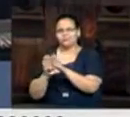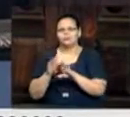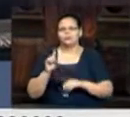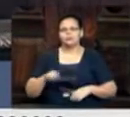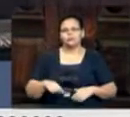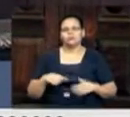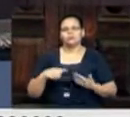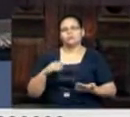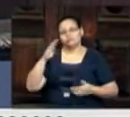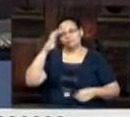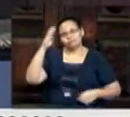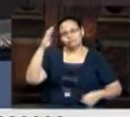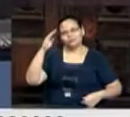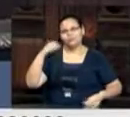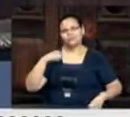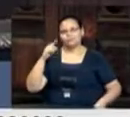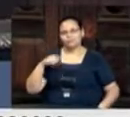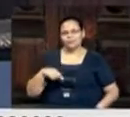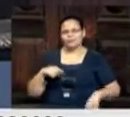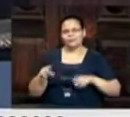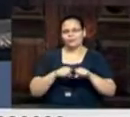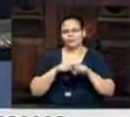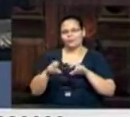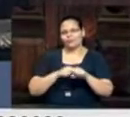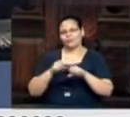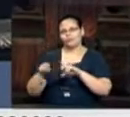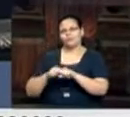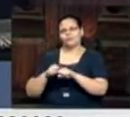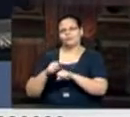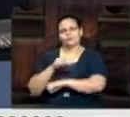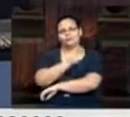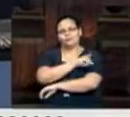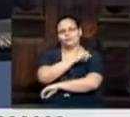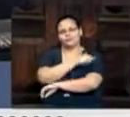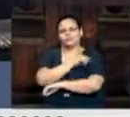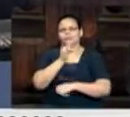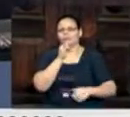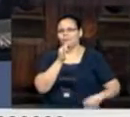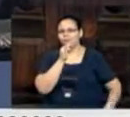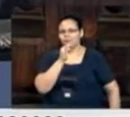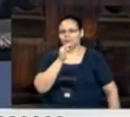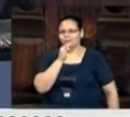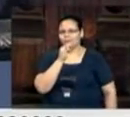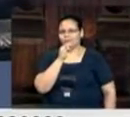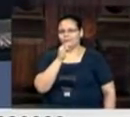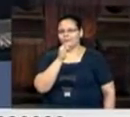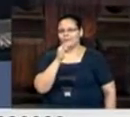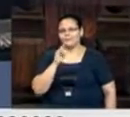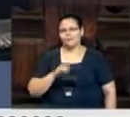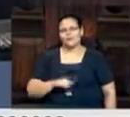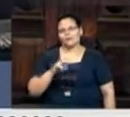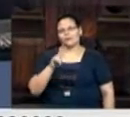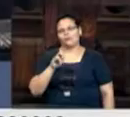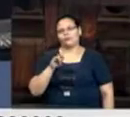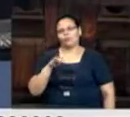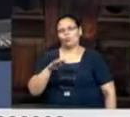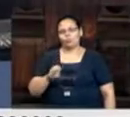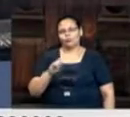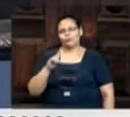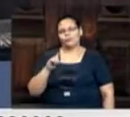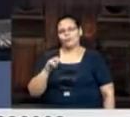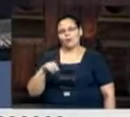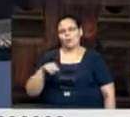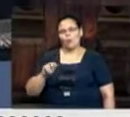emblemáticas no campo da formação profissional no Rio de Janeiro. Quero aqui falar, por exemplo, do Visconde de Mauá,